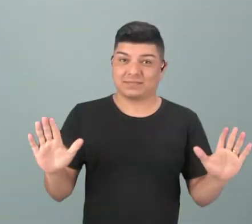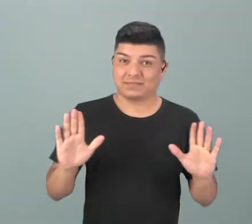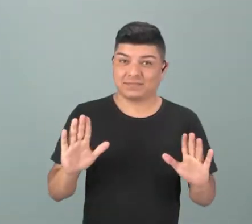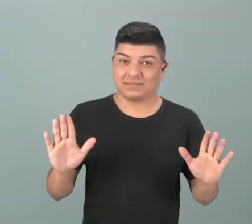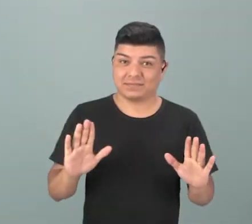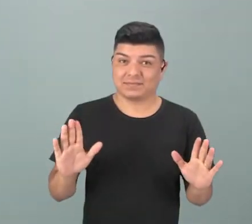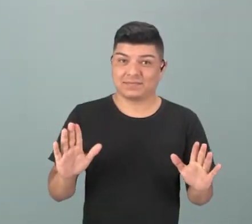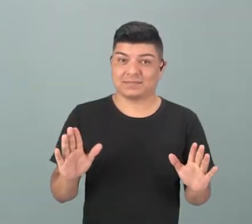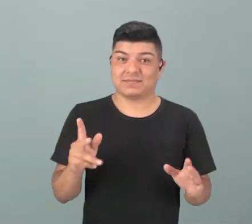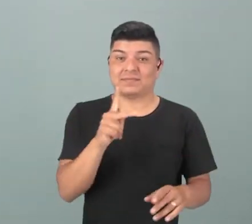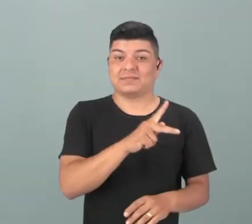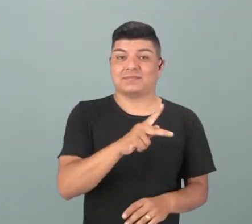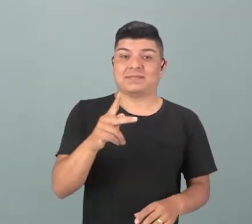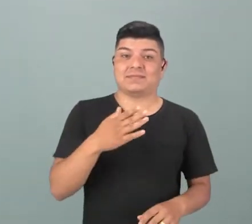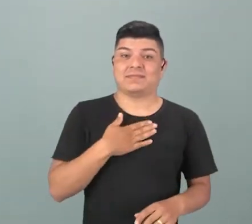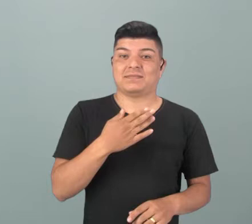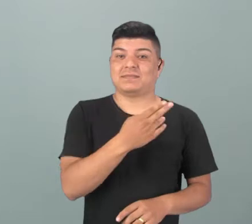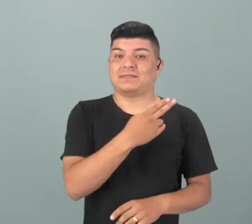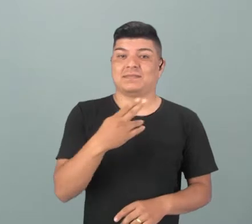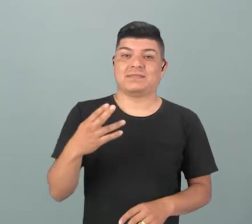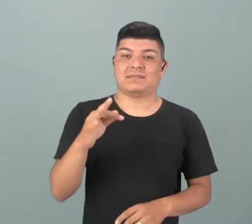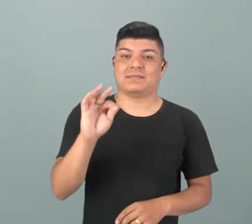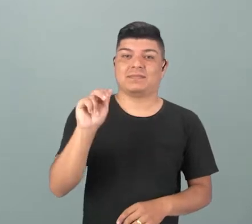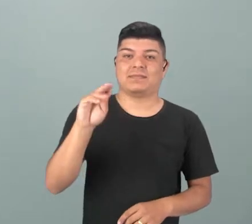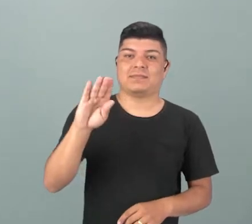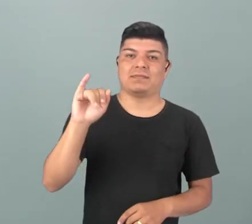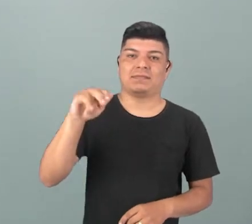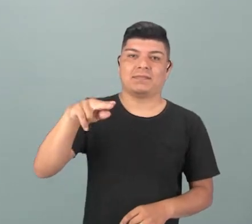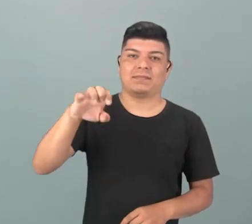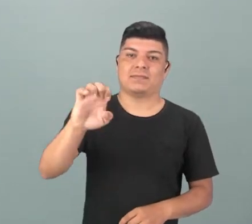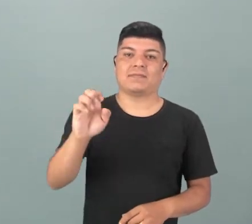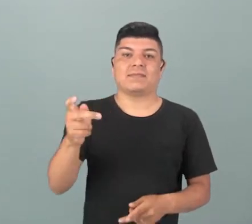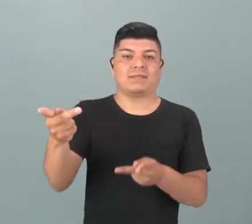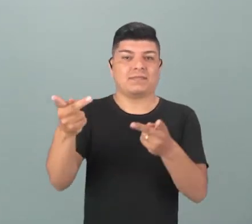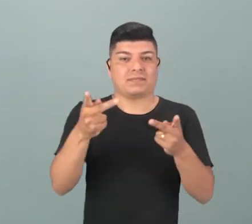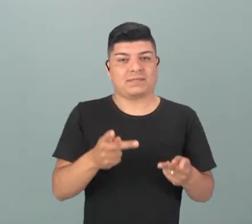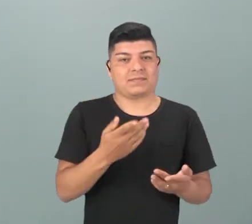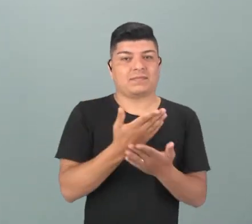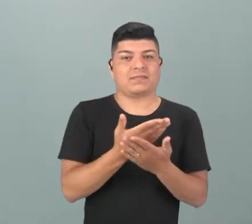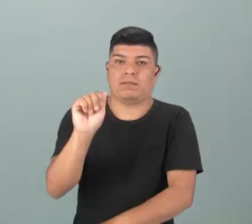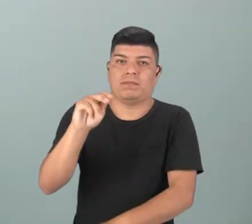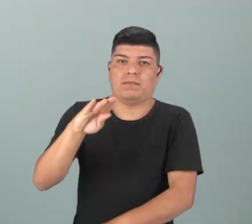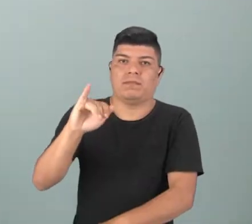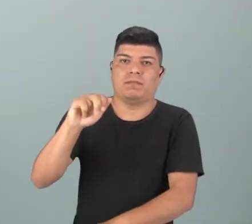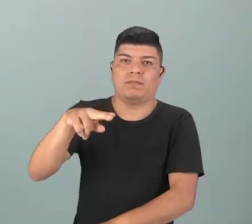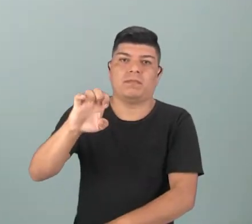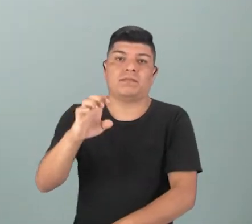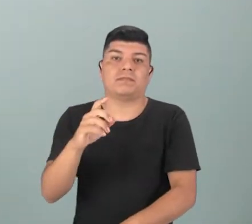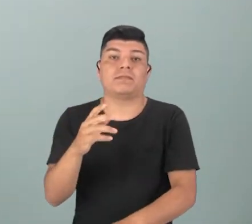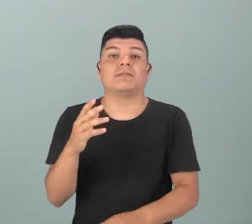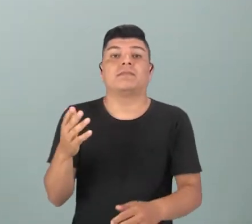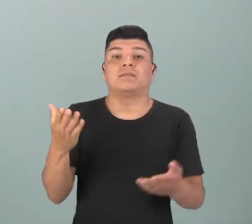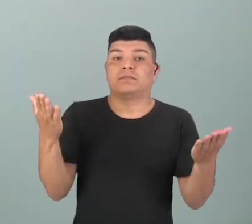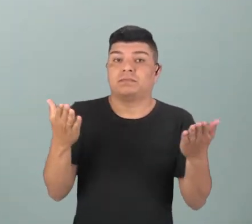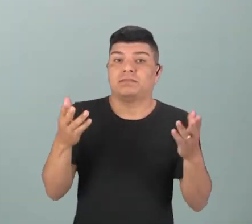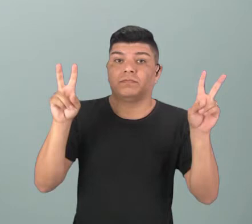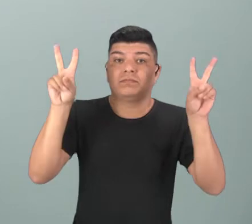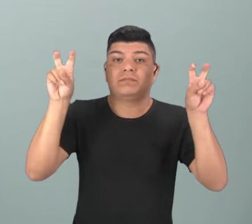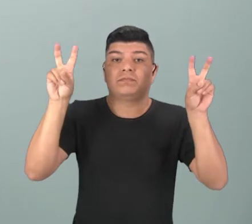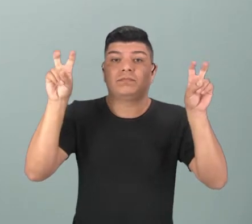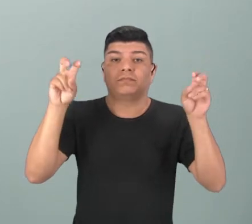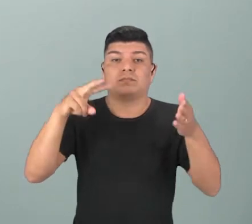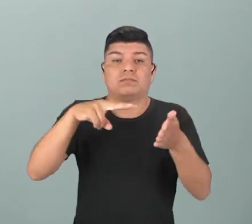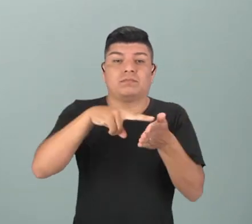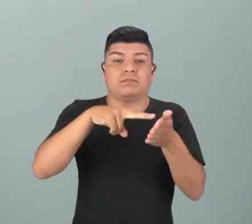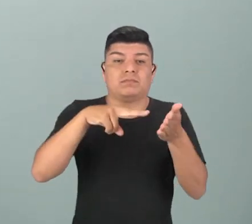Olá, eu sou a professora Fabiane Farias, seja bem-vindo a mais uma aula de matemática do nono ano. E nessa aula nós vamos falar sobre